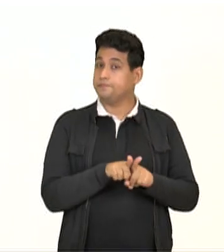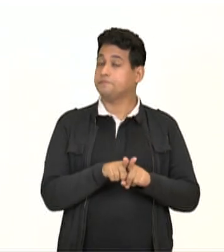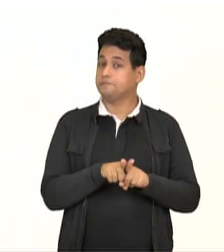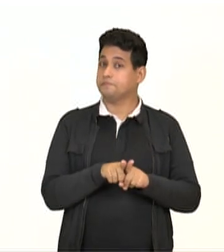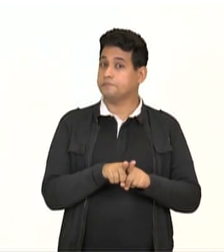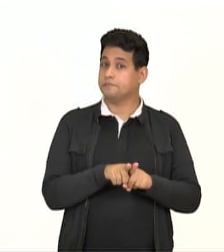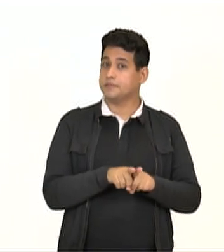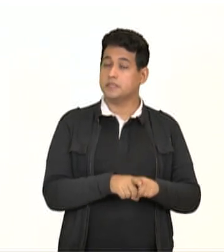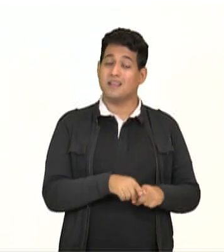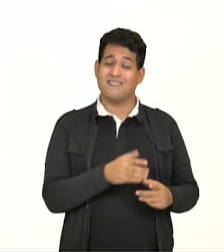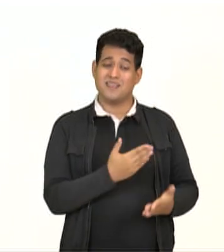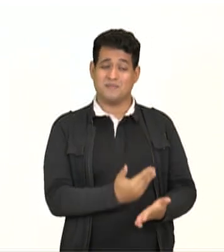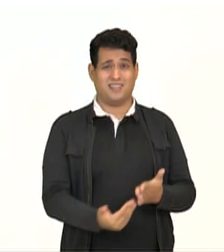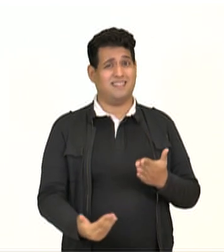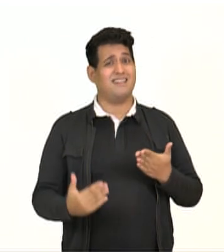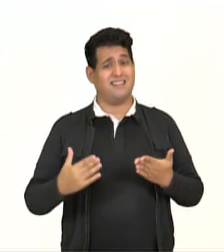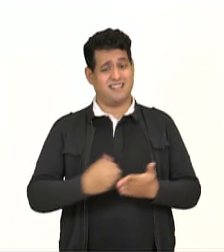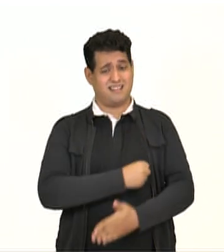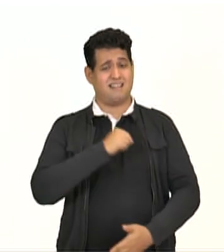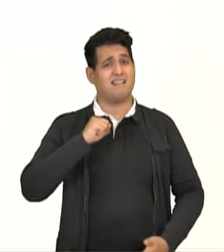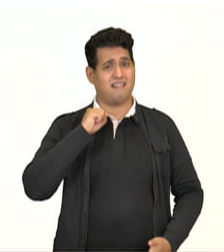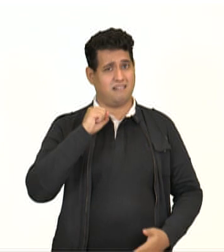competition. Ele vai perder a competição.